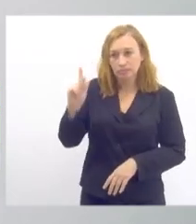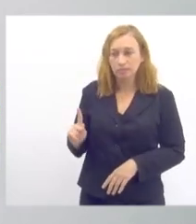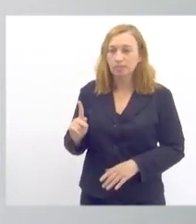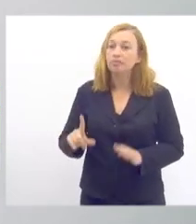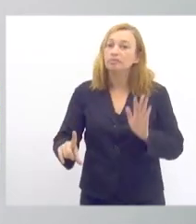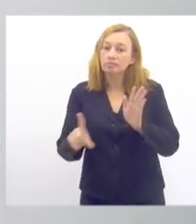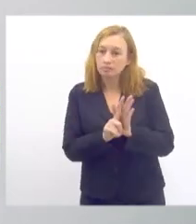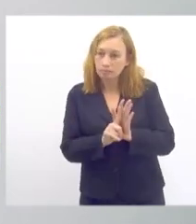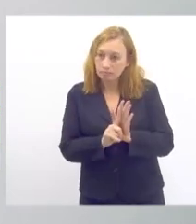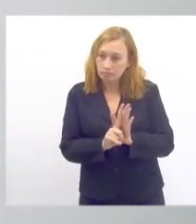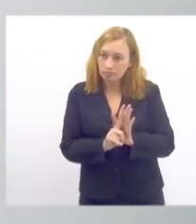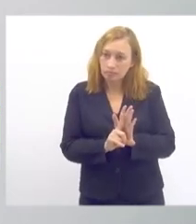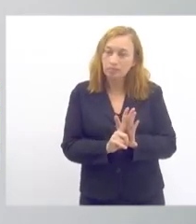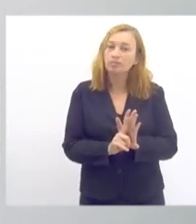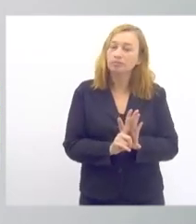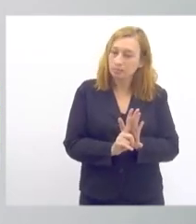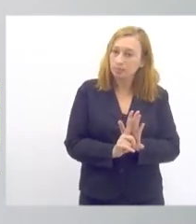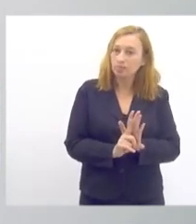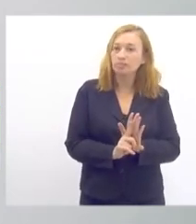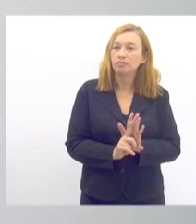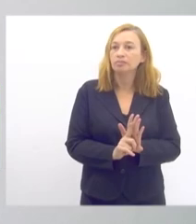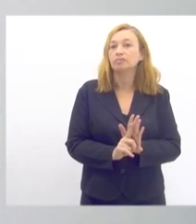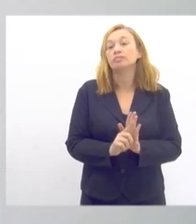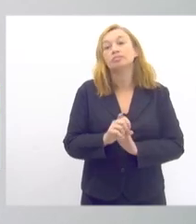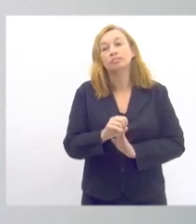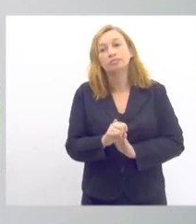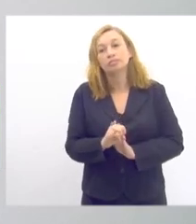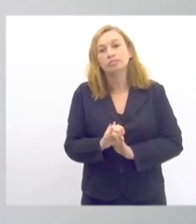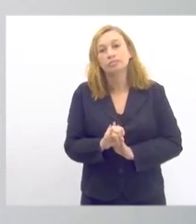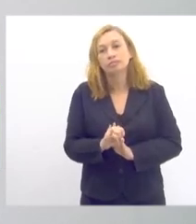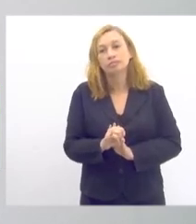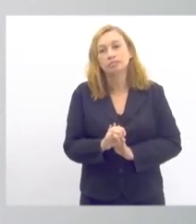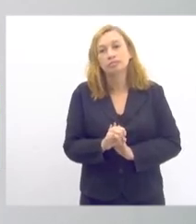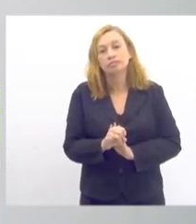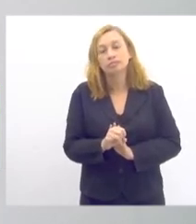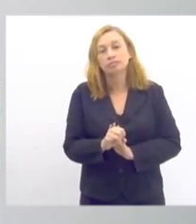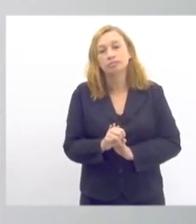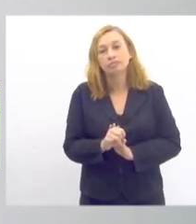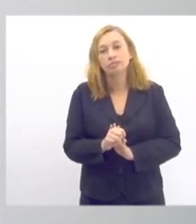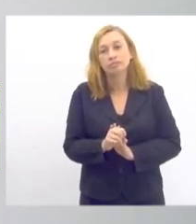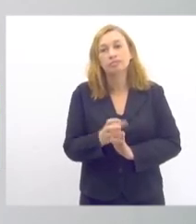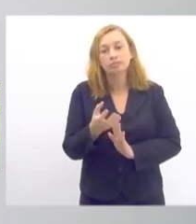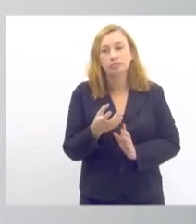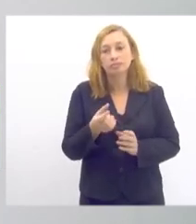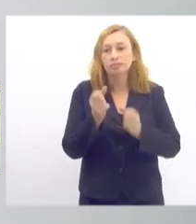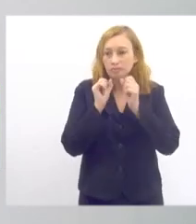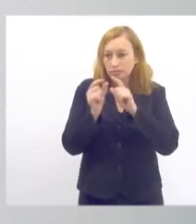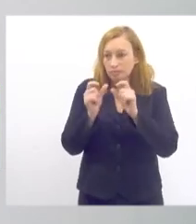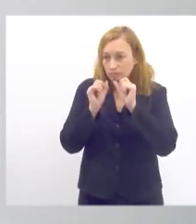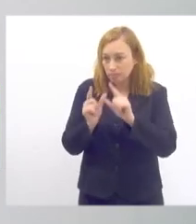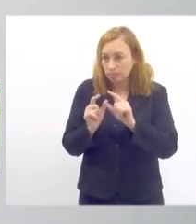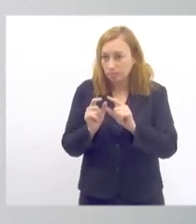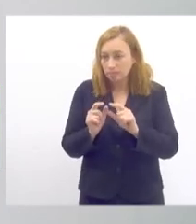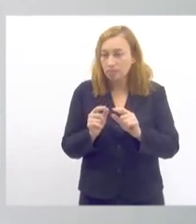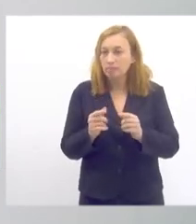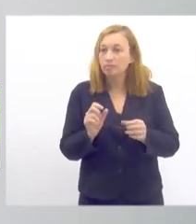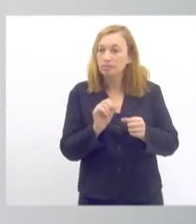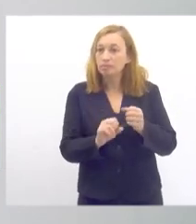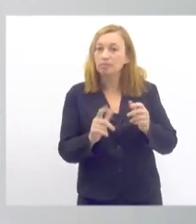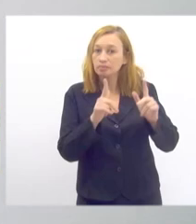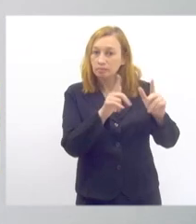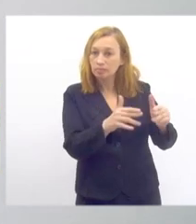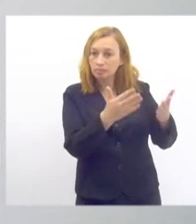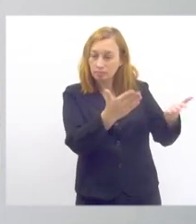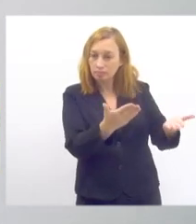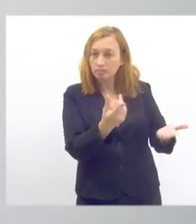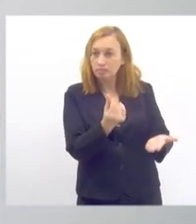esse foi o espírito do legislador, e se querem questionar, façam como estão fazendo com a taxa,